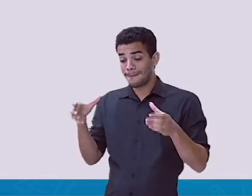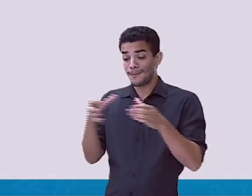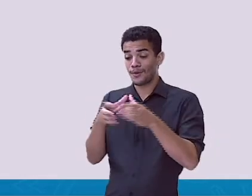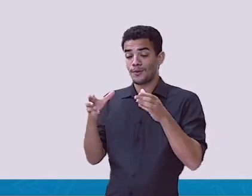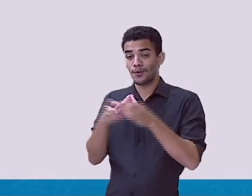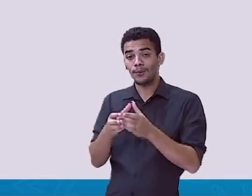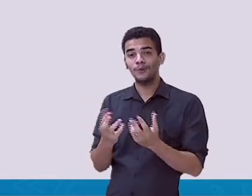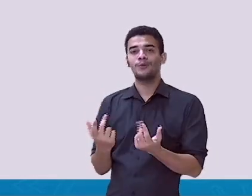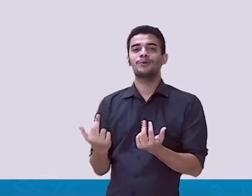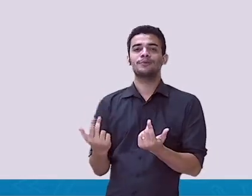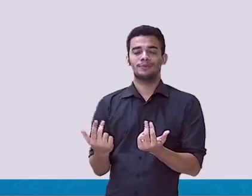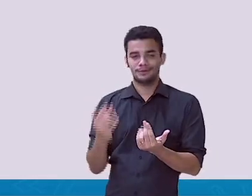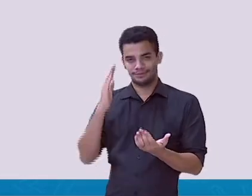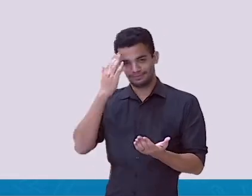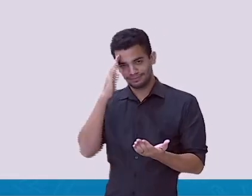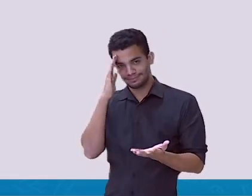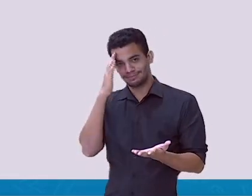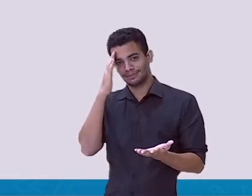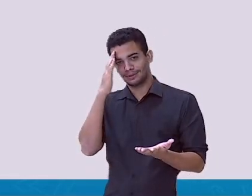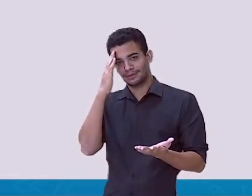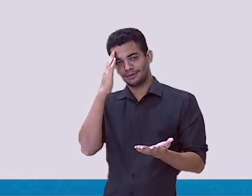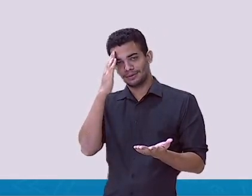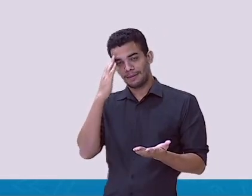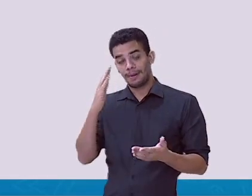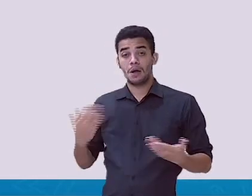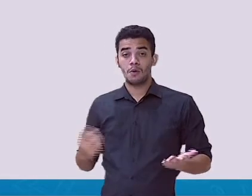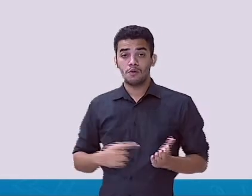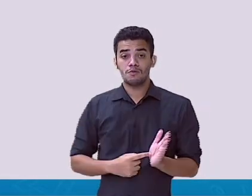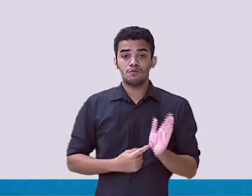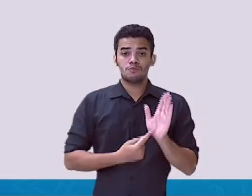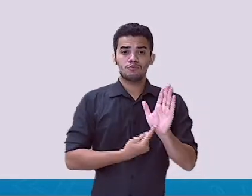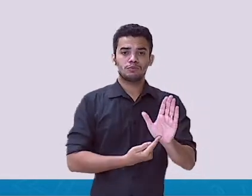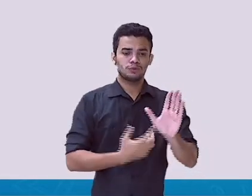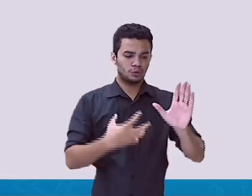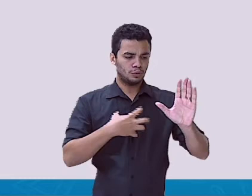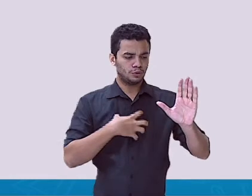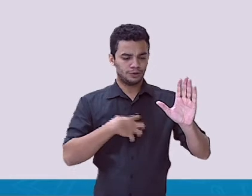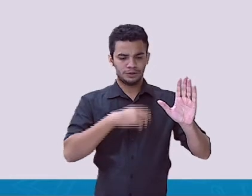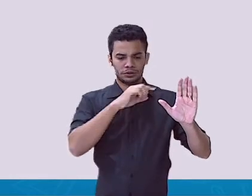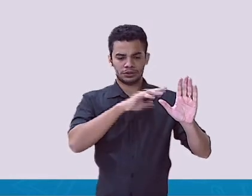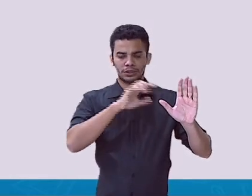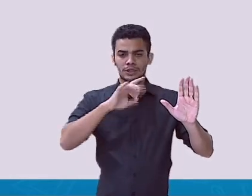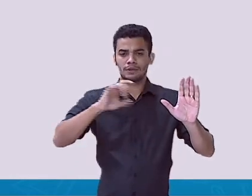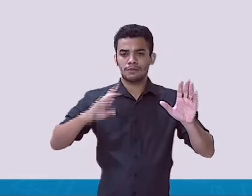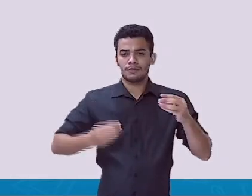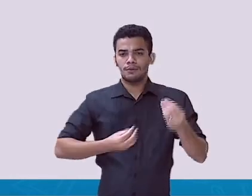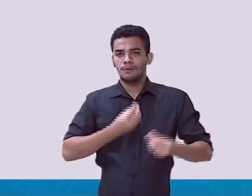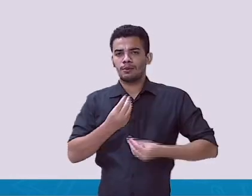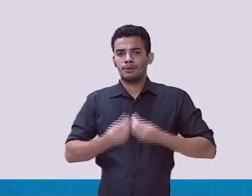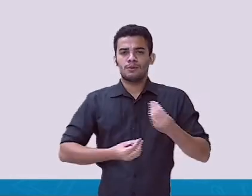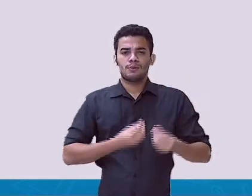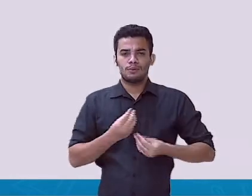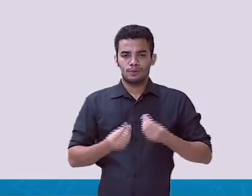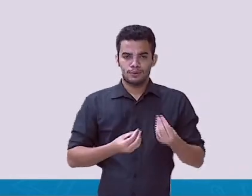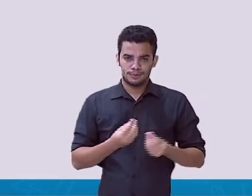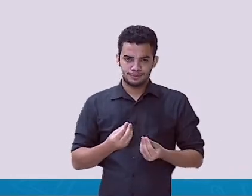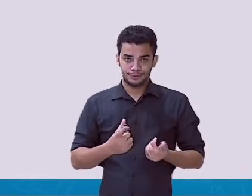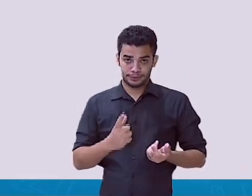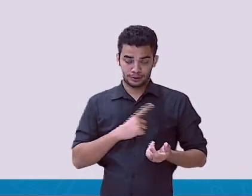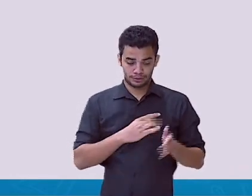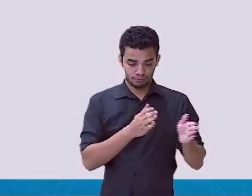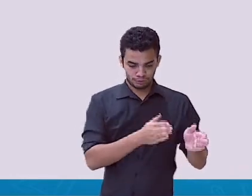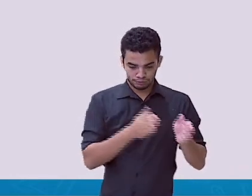classe. E aí? Como que eles se classificam? Eles se subdividem